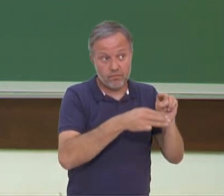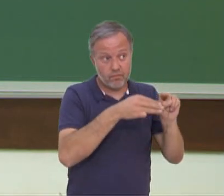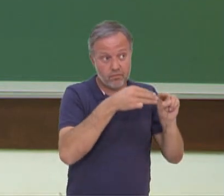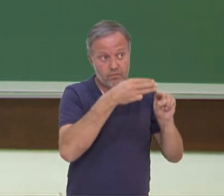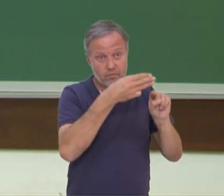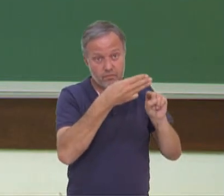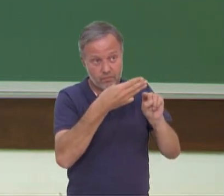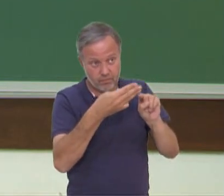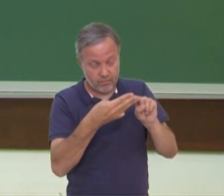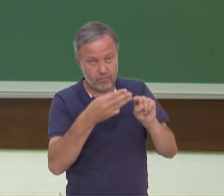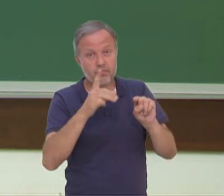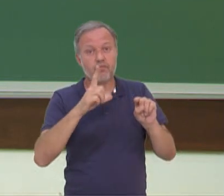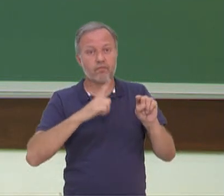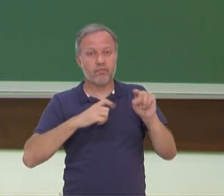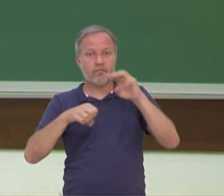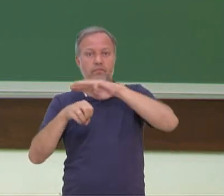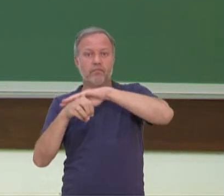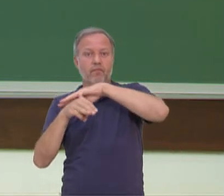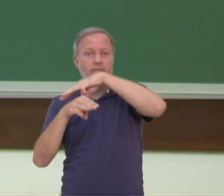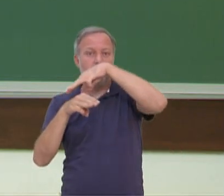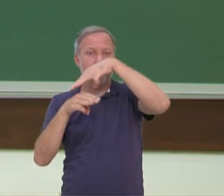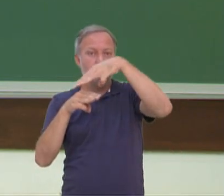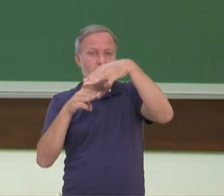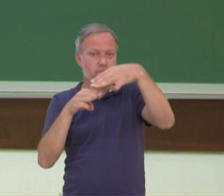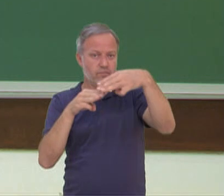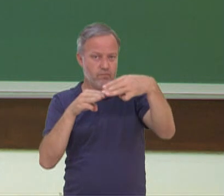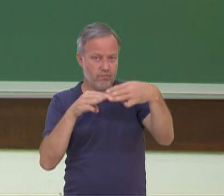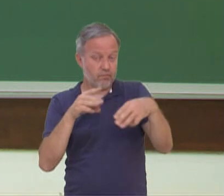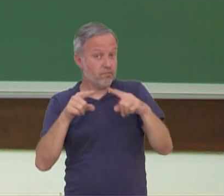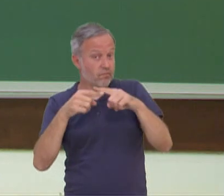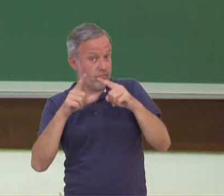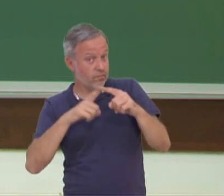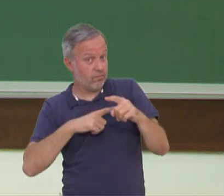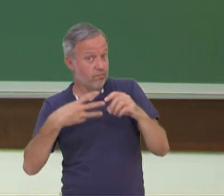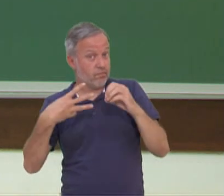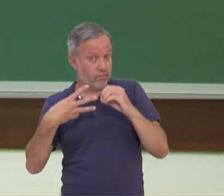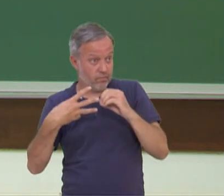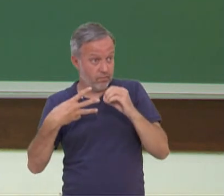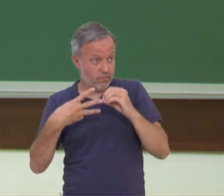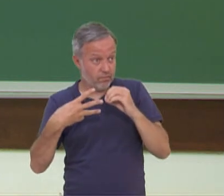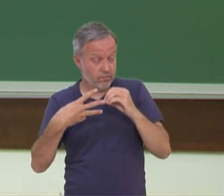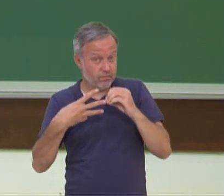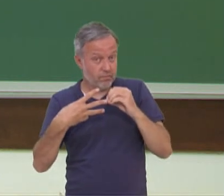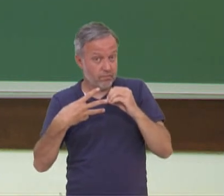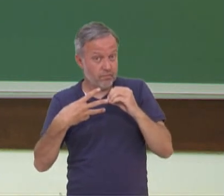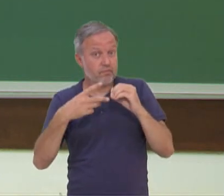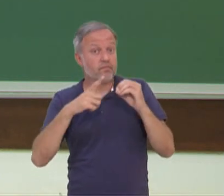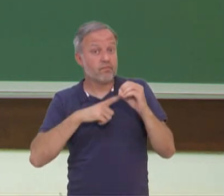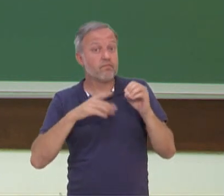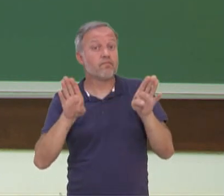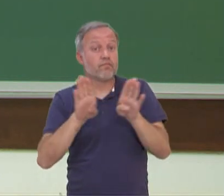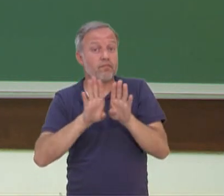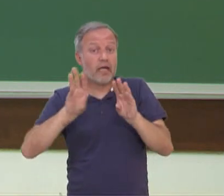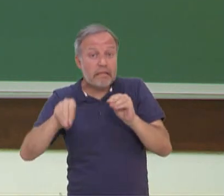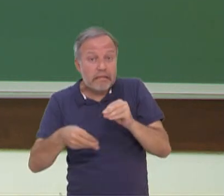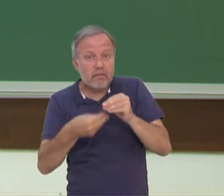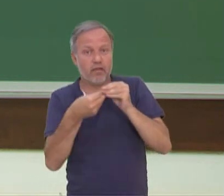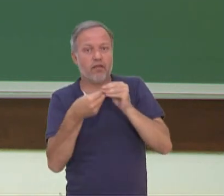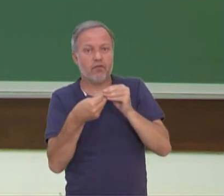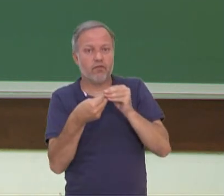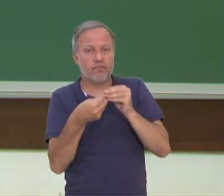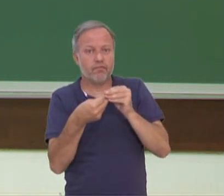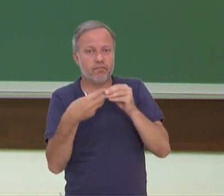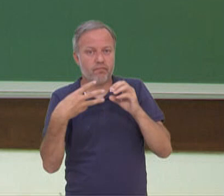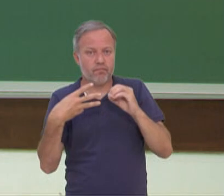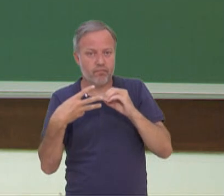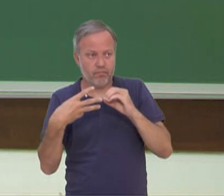membrana em volta dela, mas alguns tipos de célula têm pedaços de membrana dentro. E nós